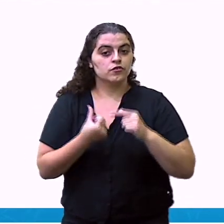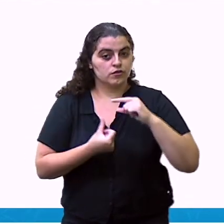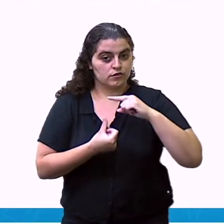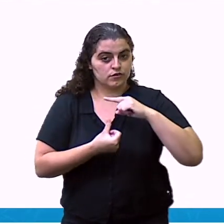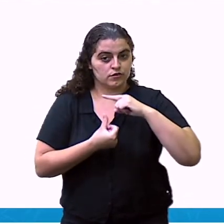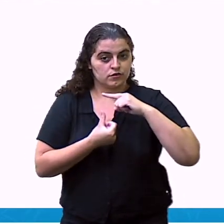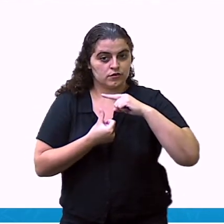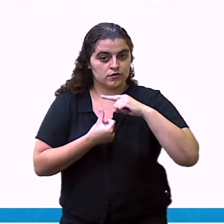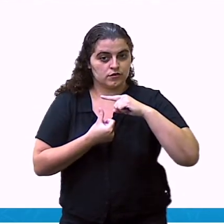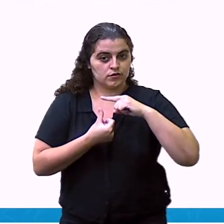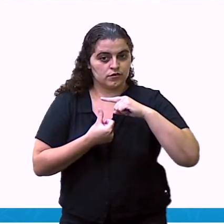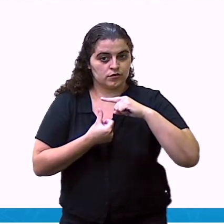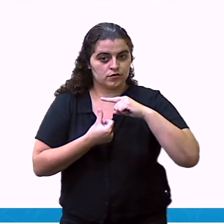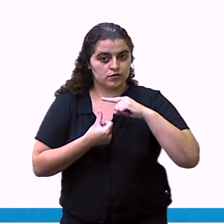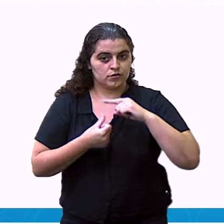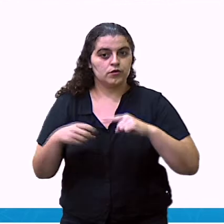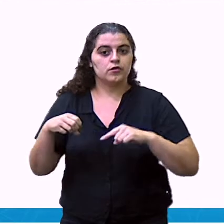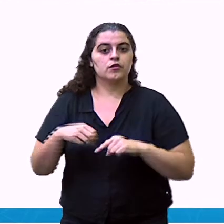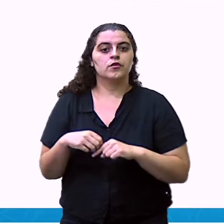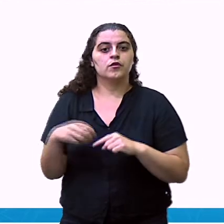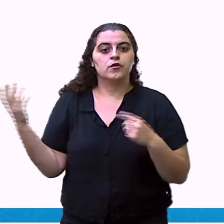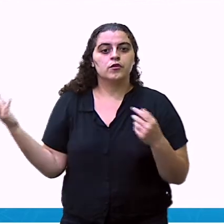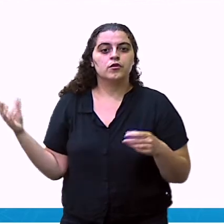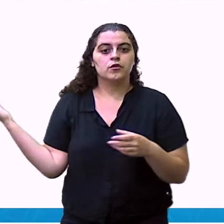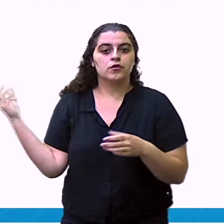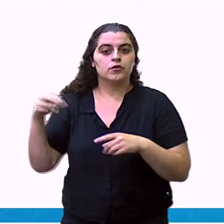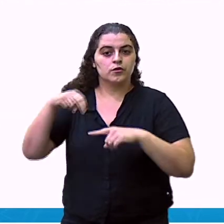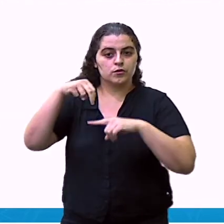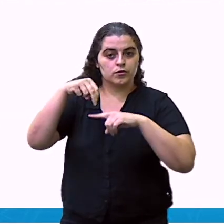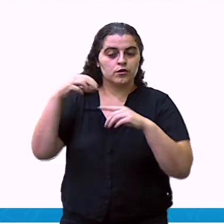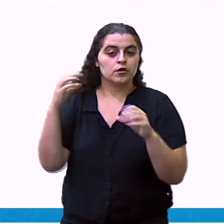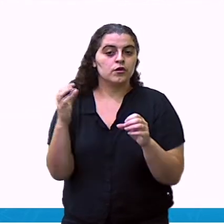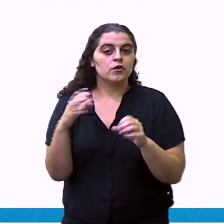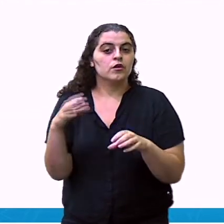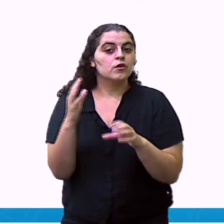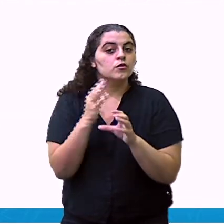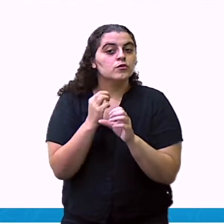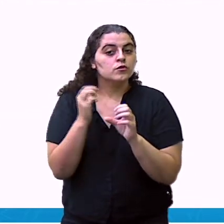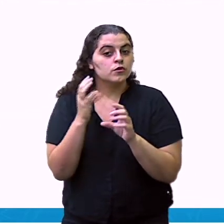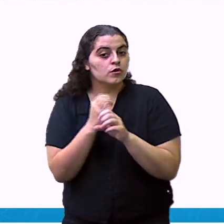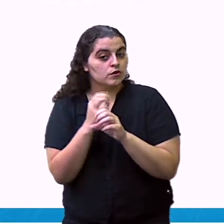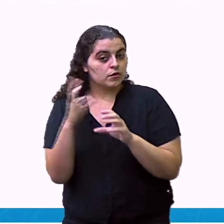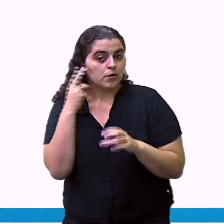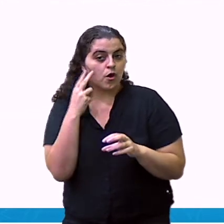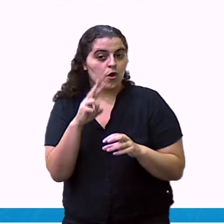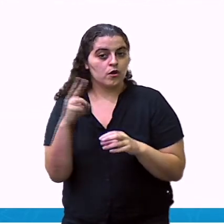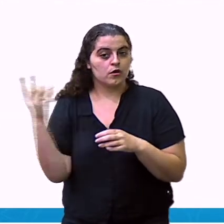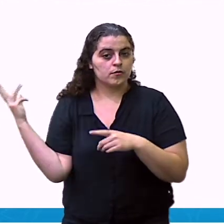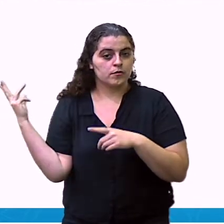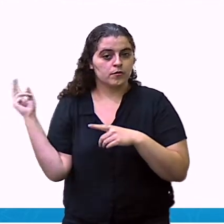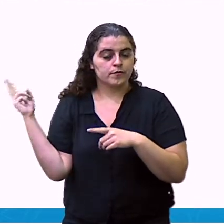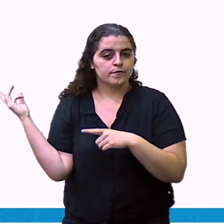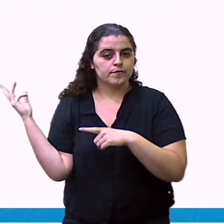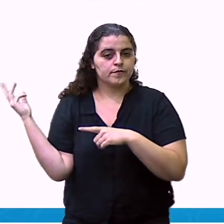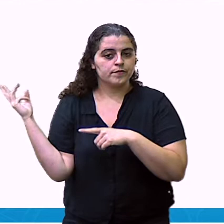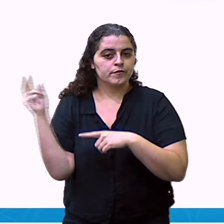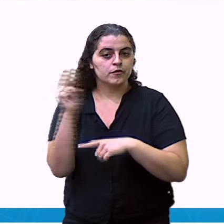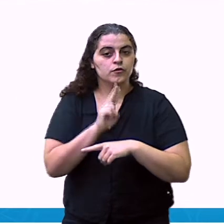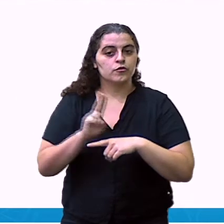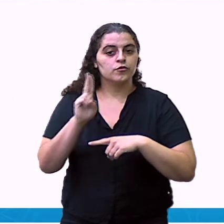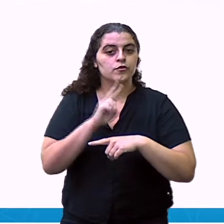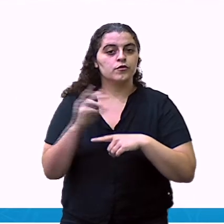6 partes, e o numerador é a sua totalidade que vamos utilizar, a parte que vamos utilizar. Então eu tenho